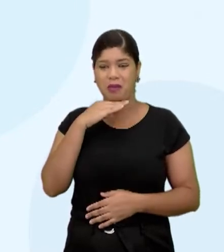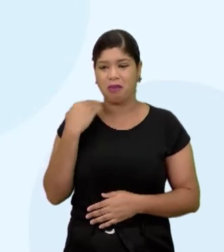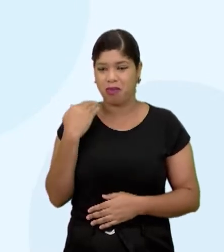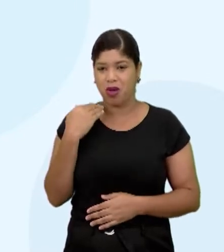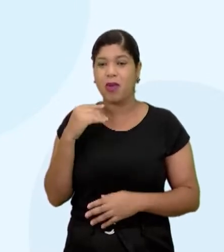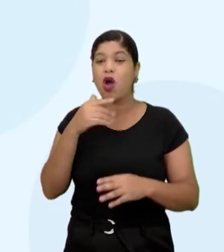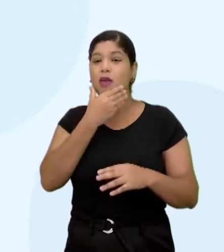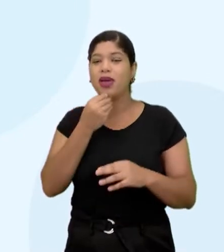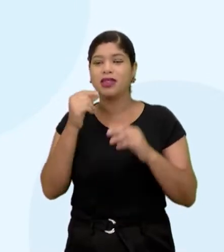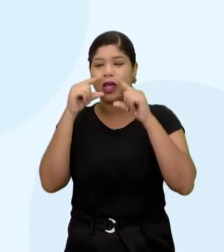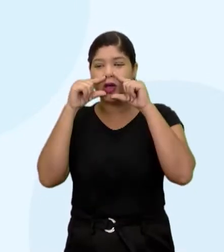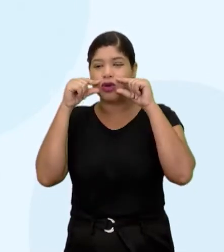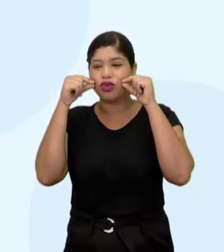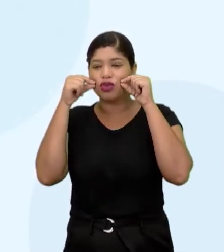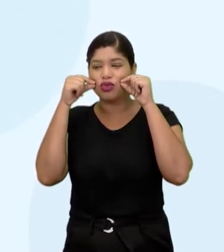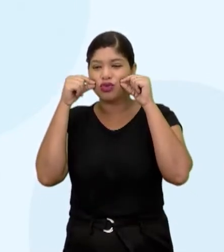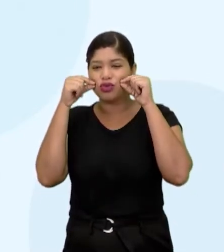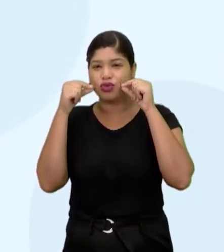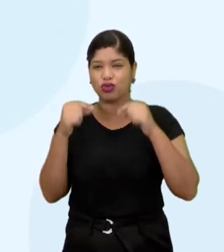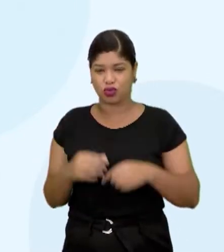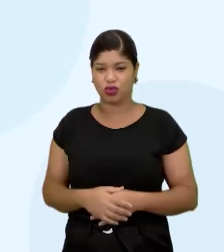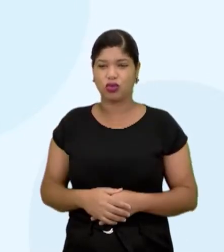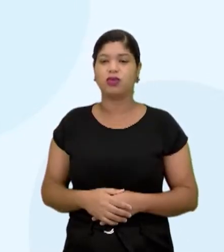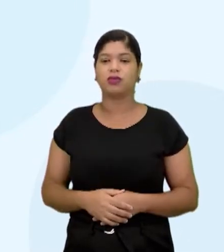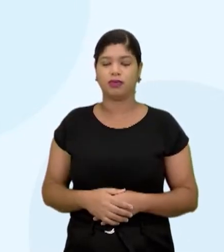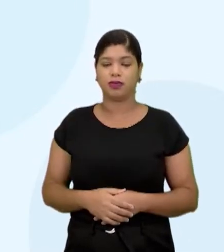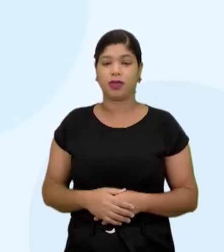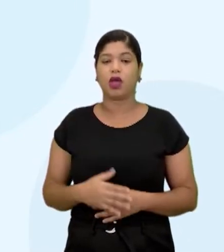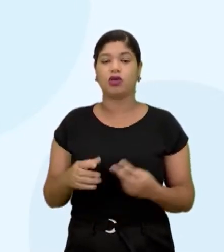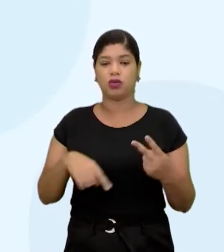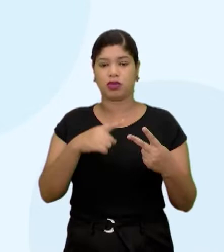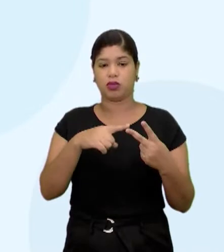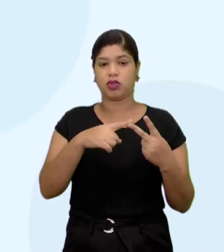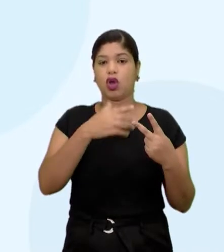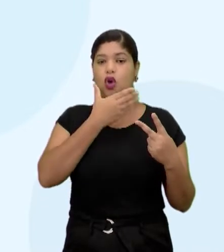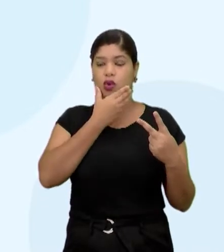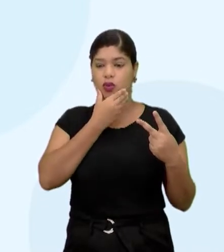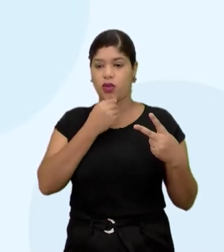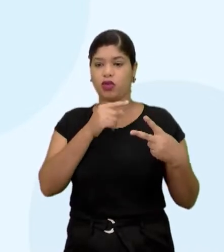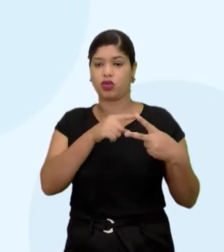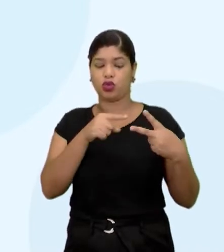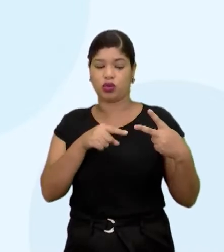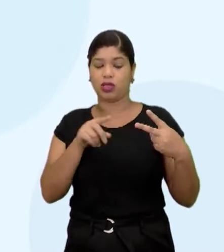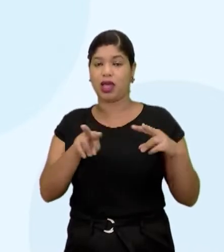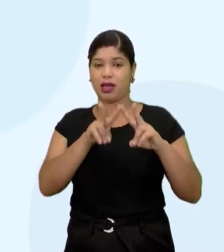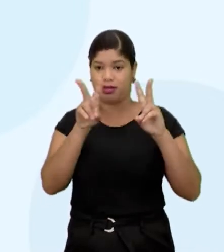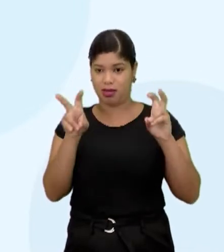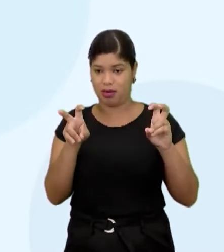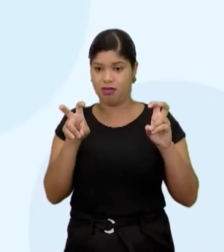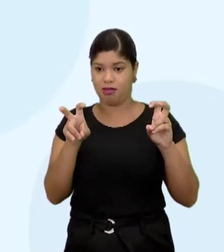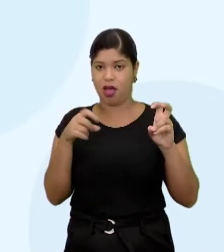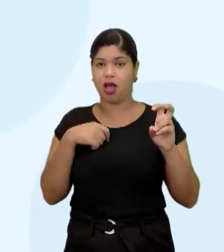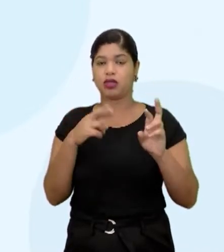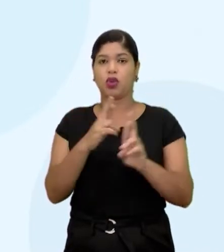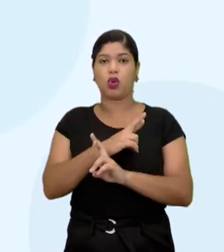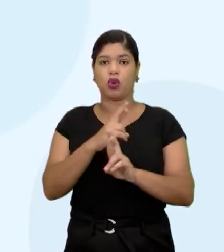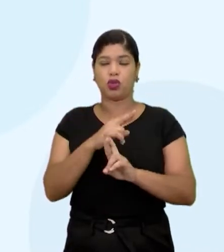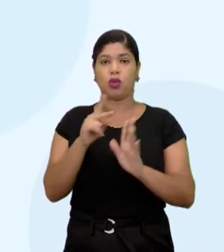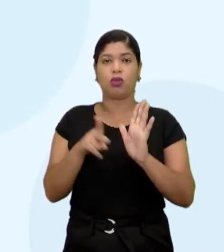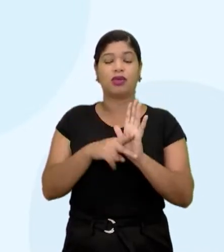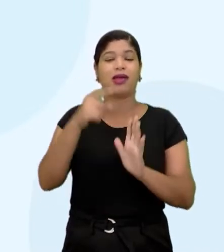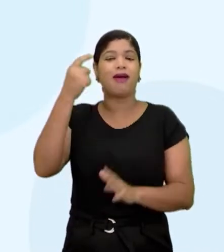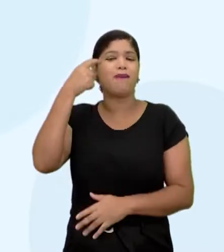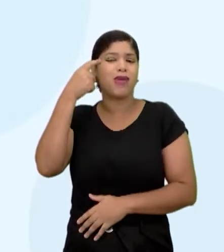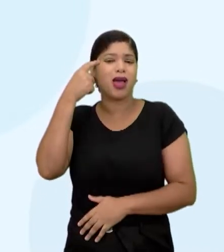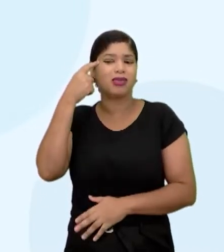também do século 17 Oh e vamos falar também sobre esse mesmo tema dentro